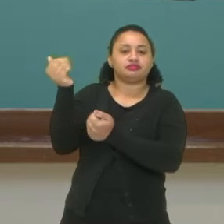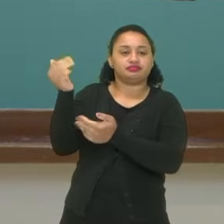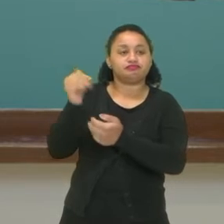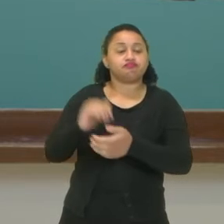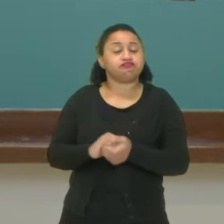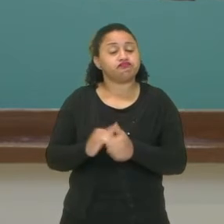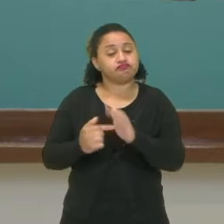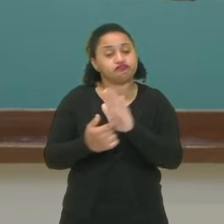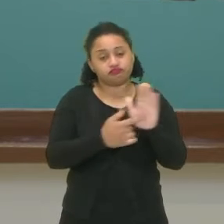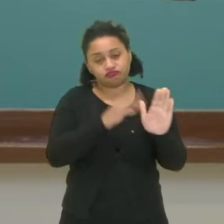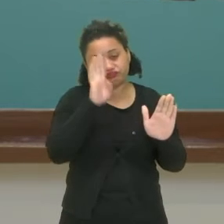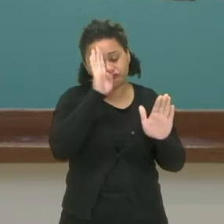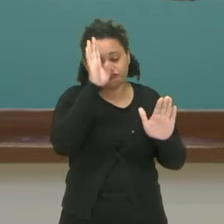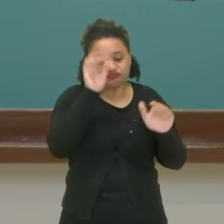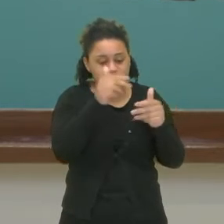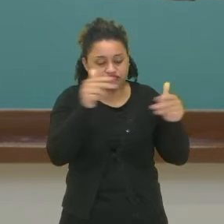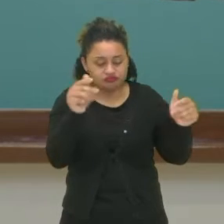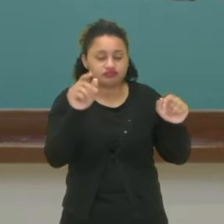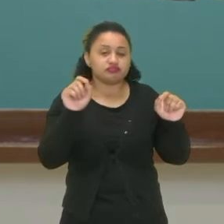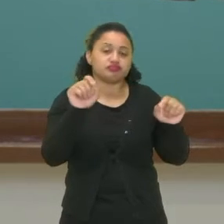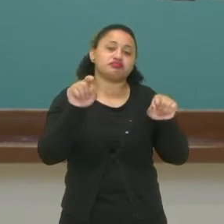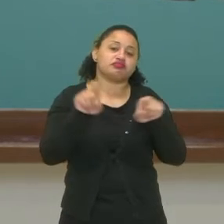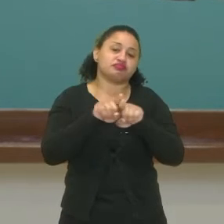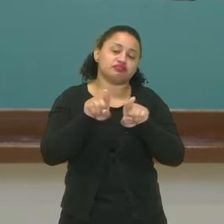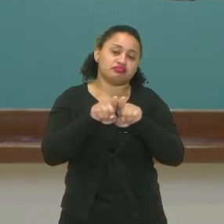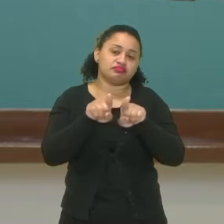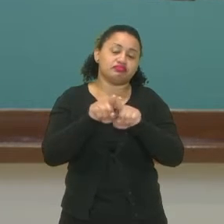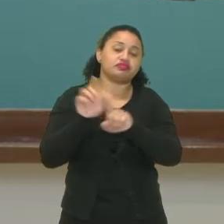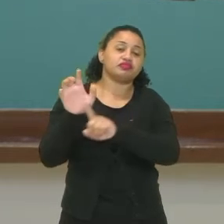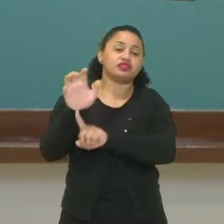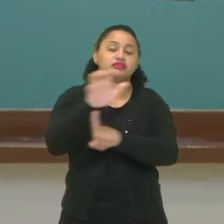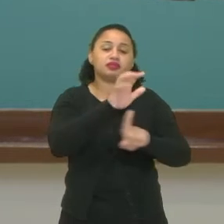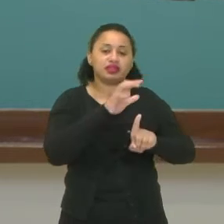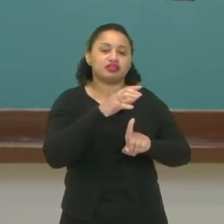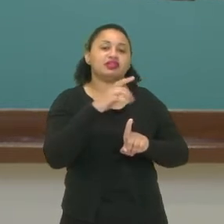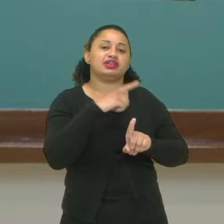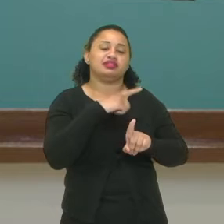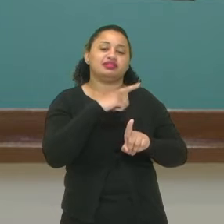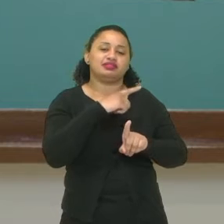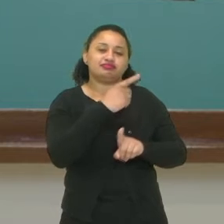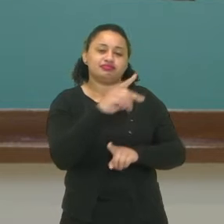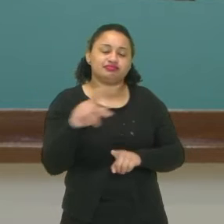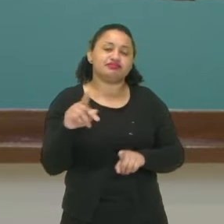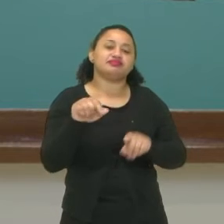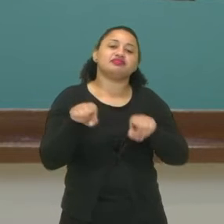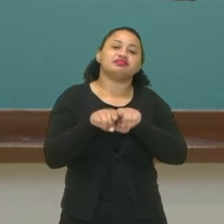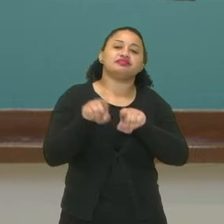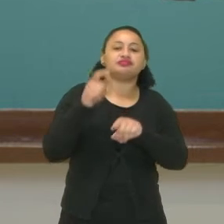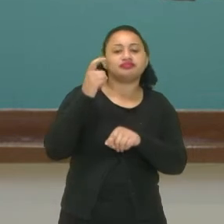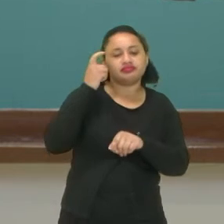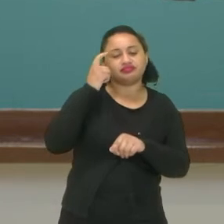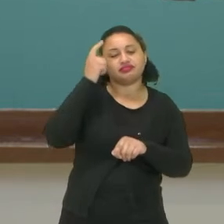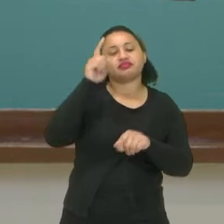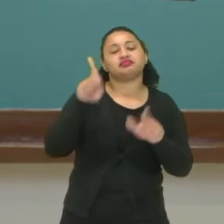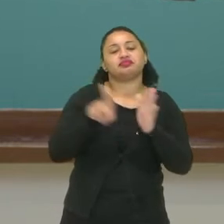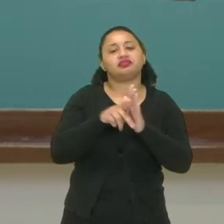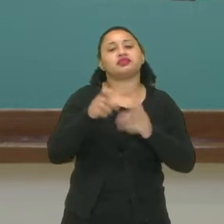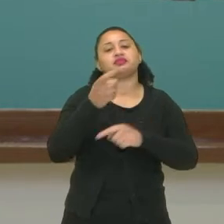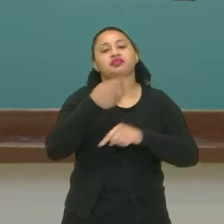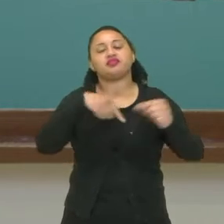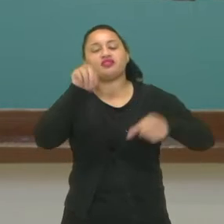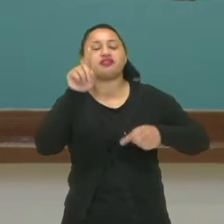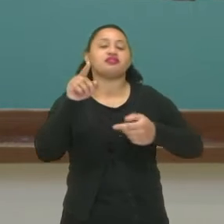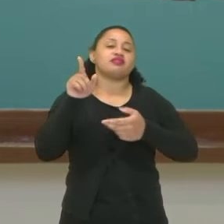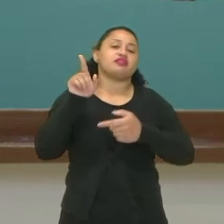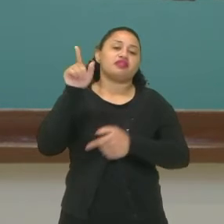principais motivos, né? E a gente tem aí a influência do movimento iluminista, do ideário da Revolução Francesa, né?